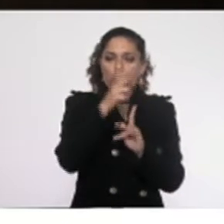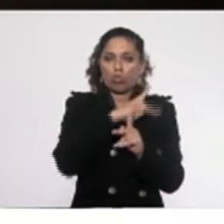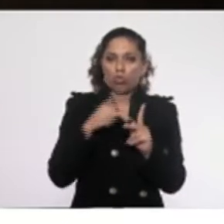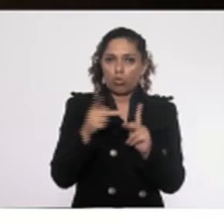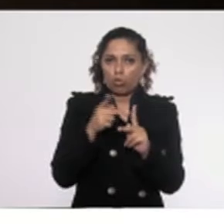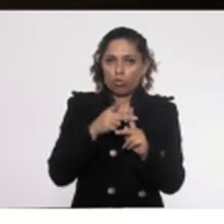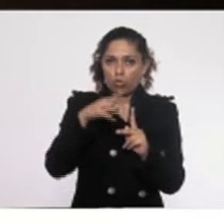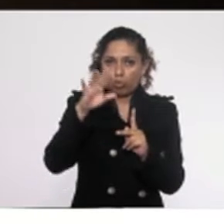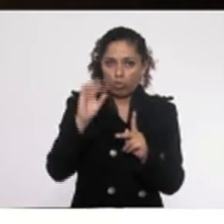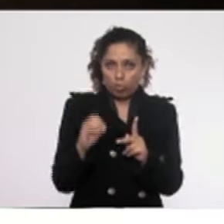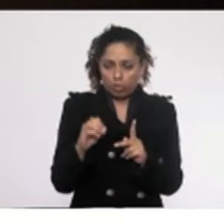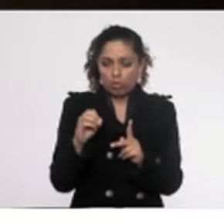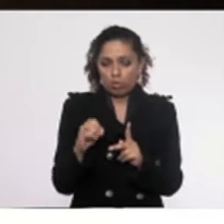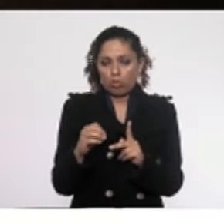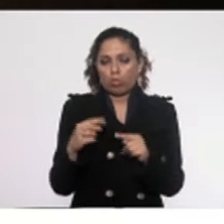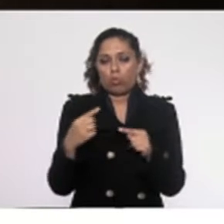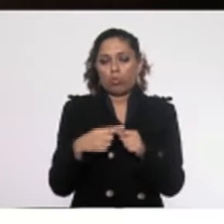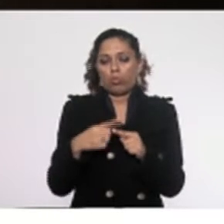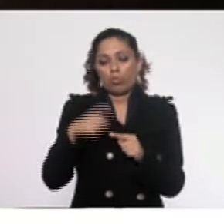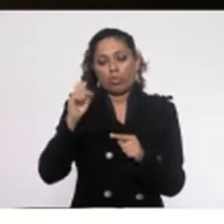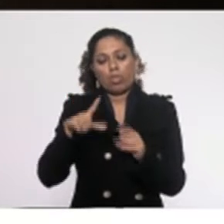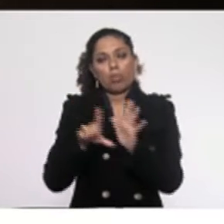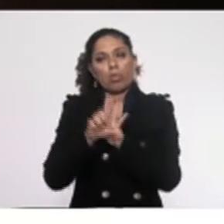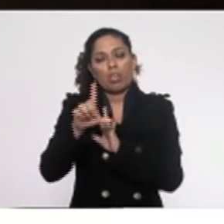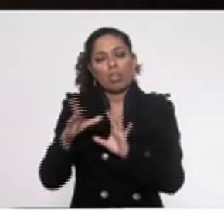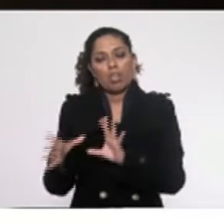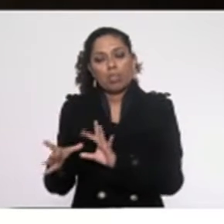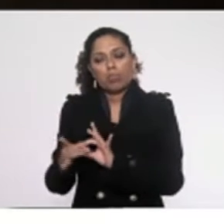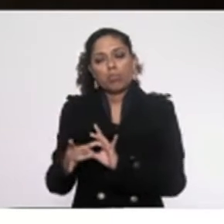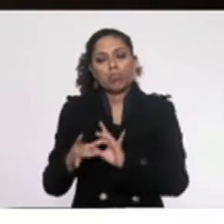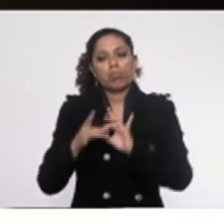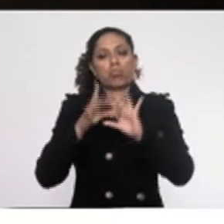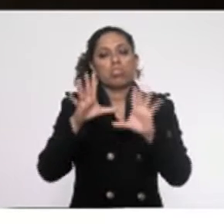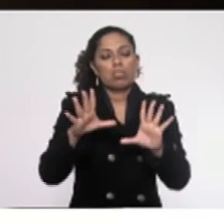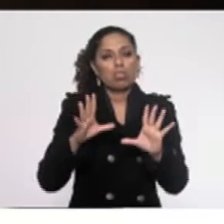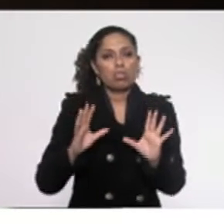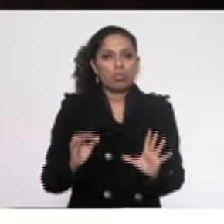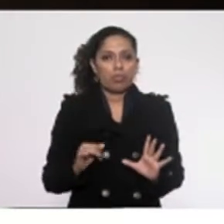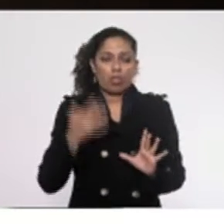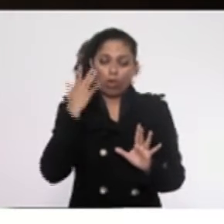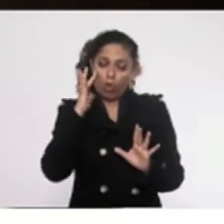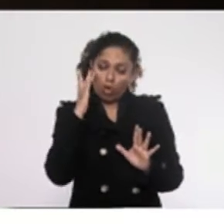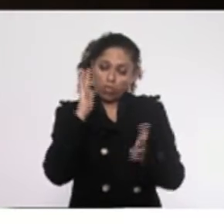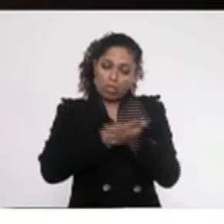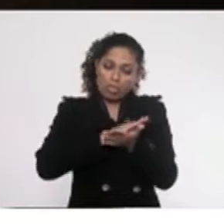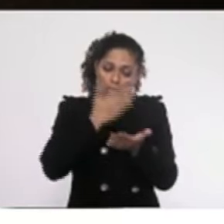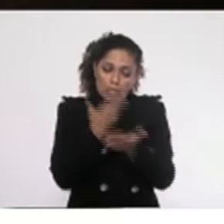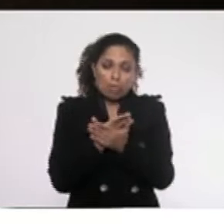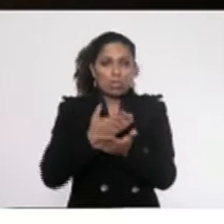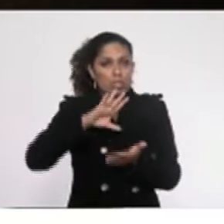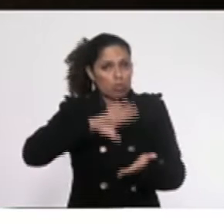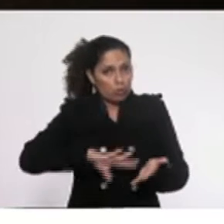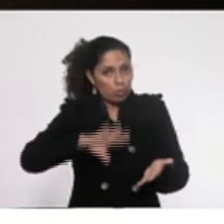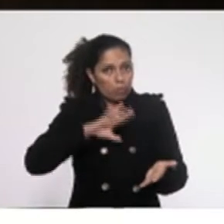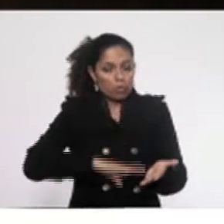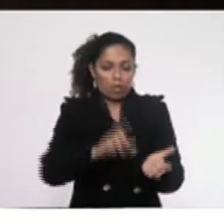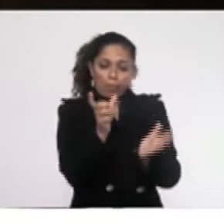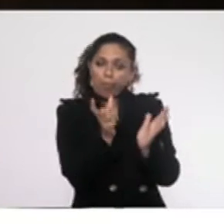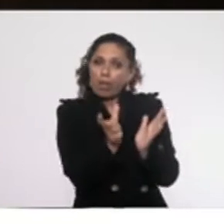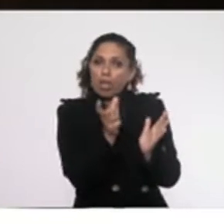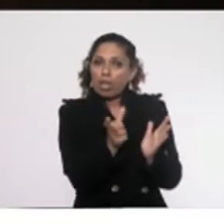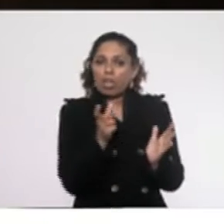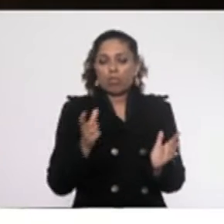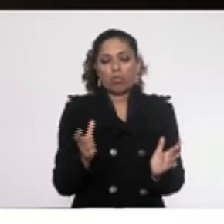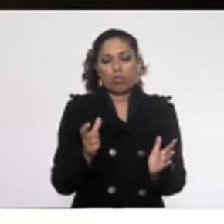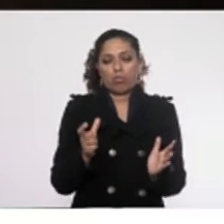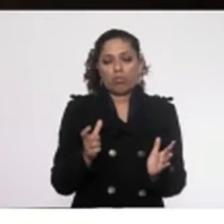dado que constitui-se em leis autorizativas, justamente porque também me peguei na interpretação semântica de uma palavra, haja vista